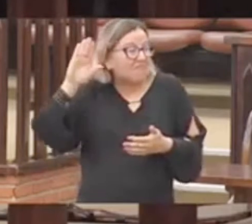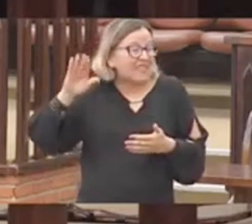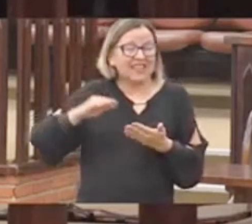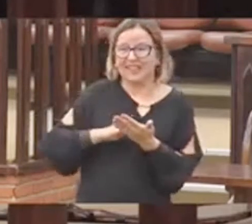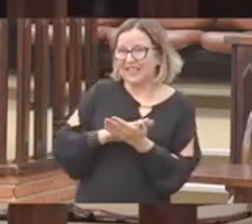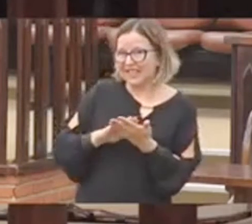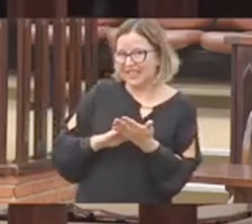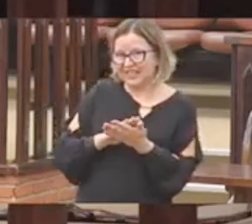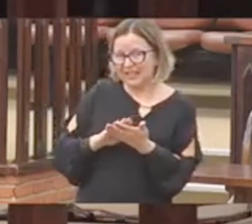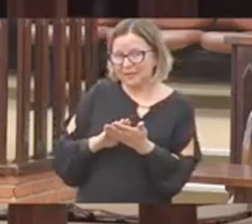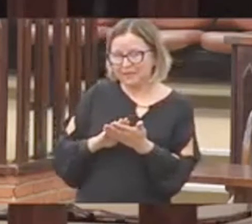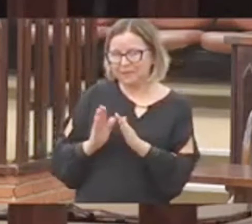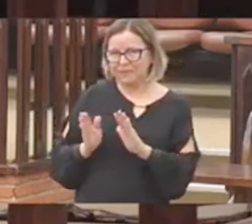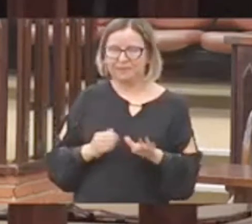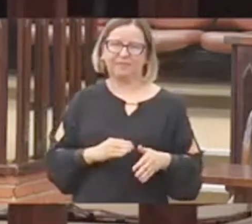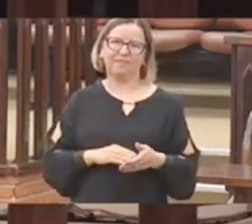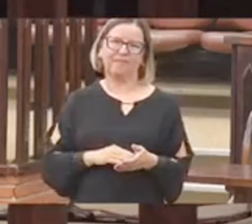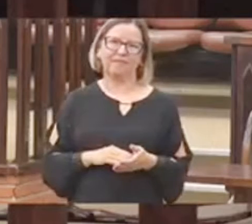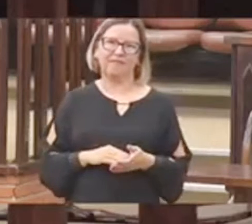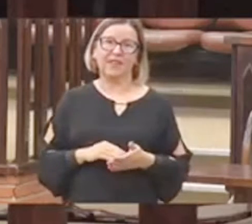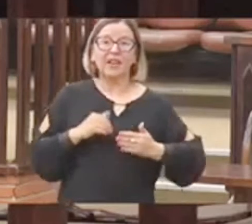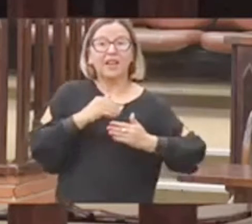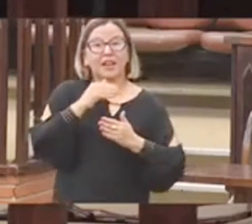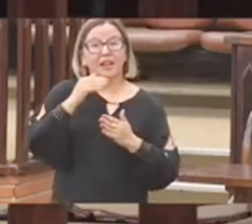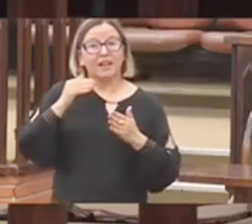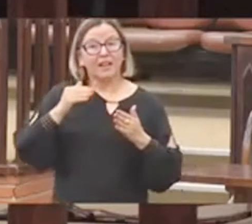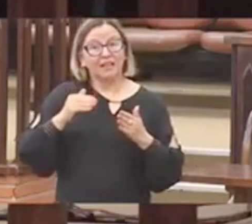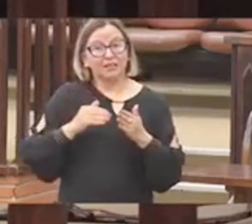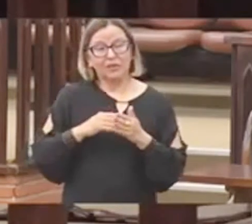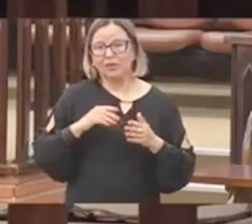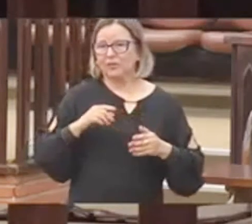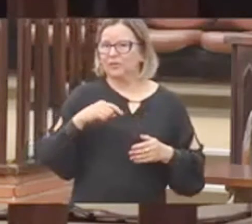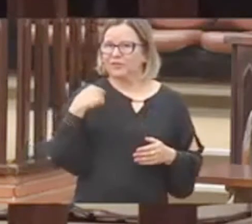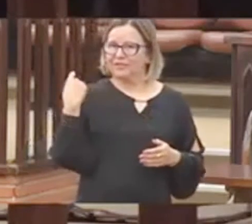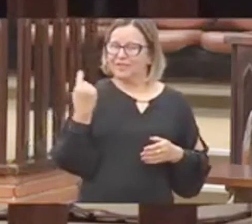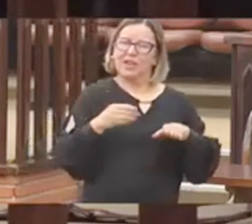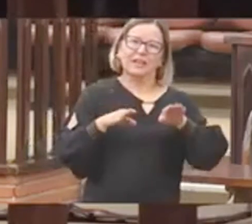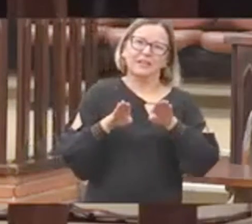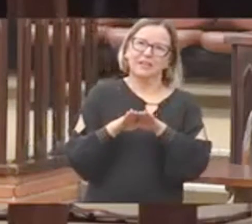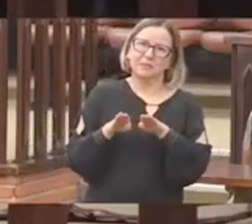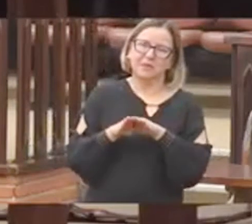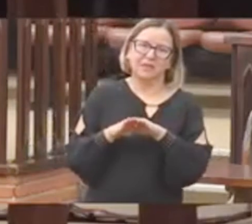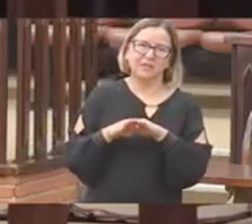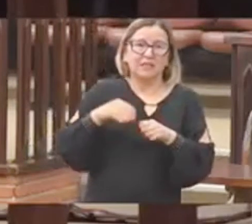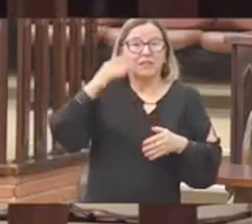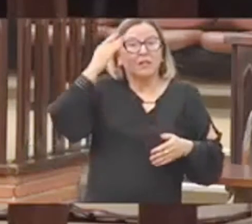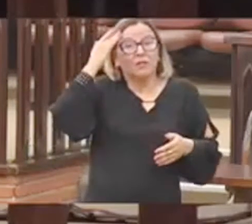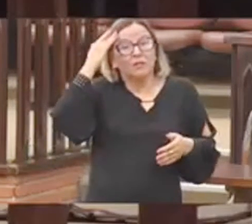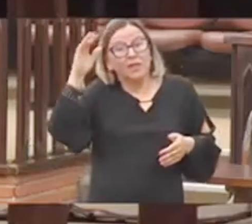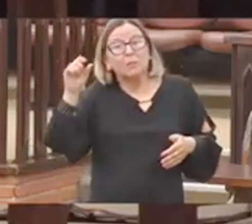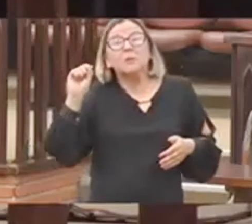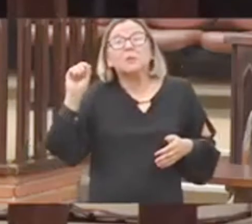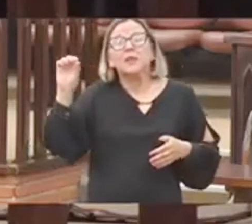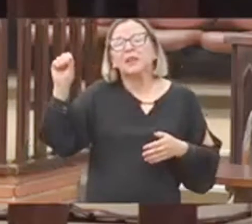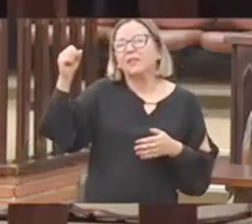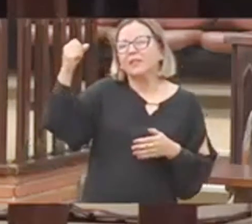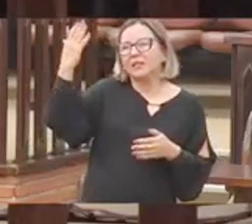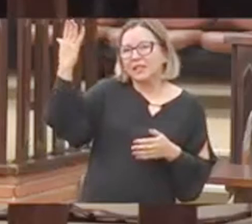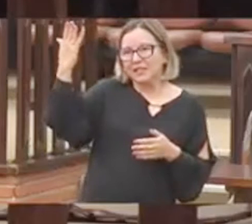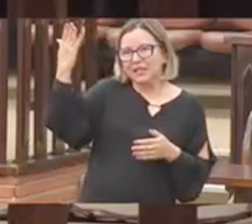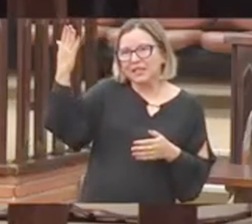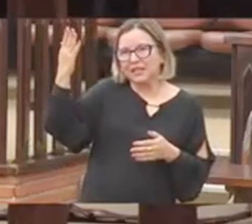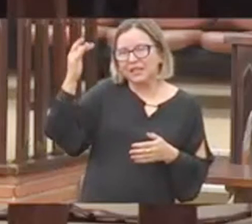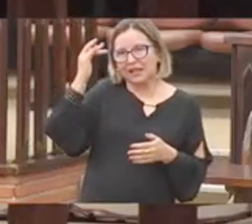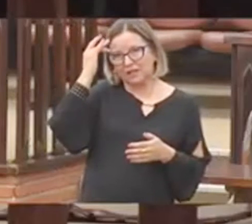Não só esse irmão, como todos nós não sabemos nada a respeito do que vai acontecer no dia de